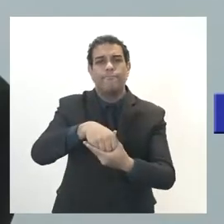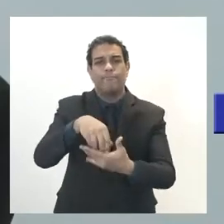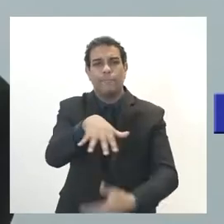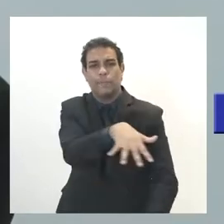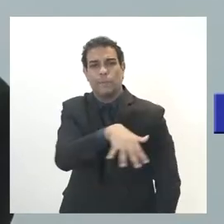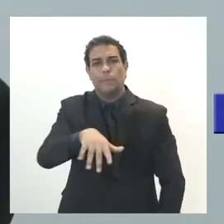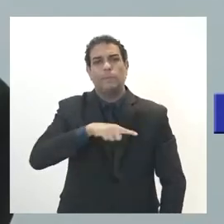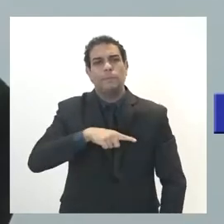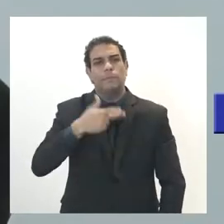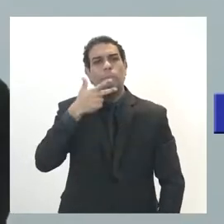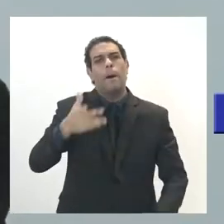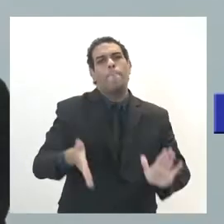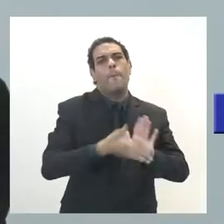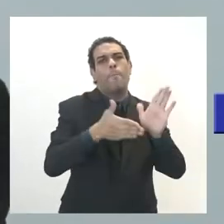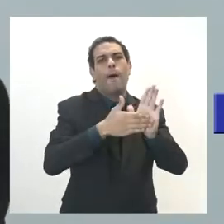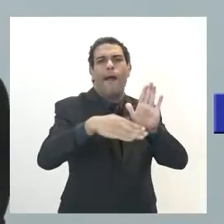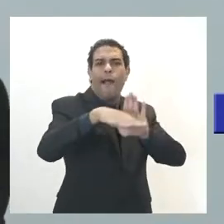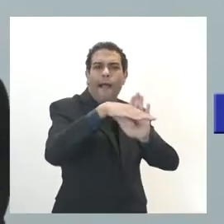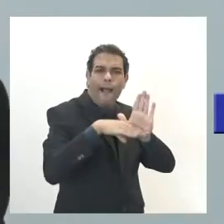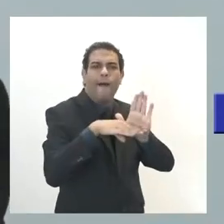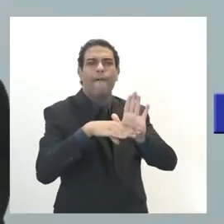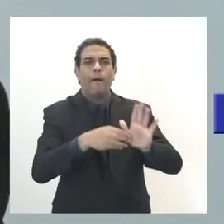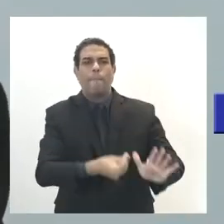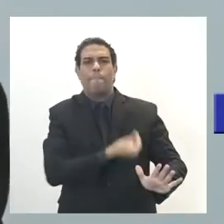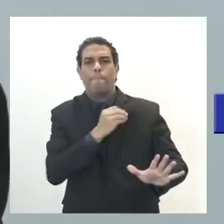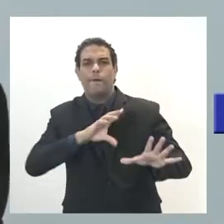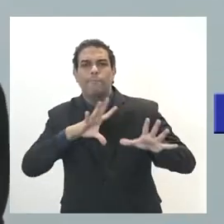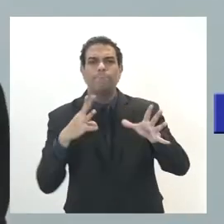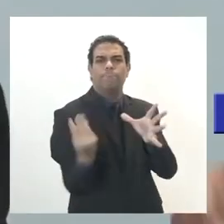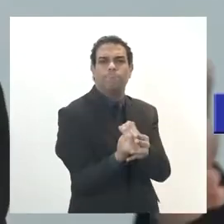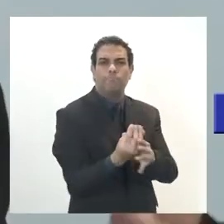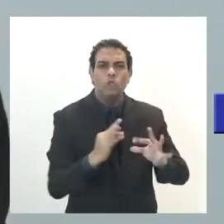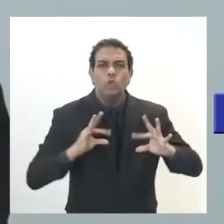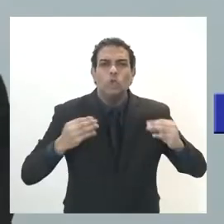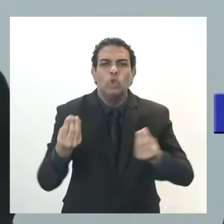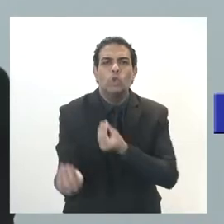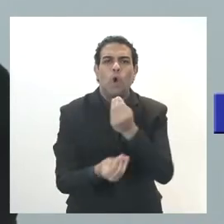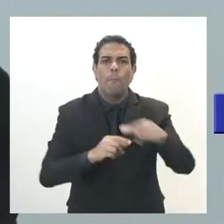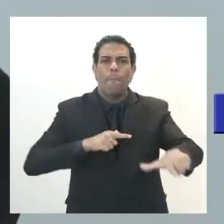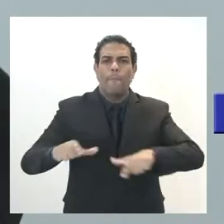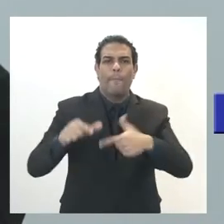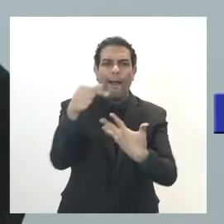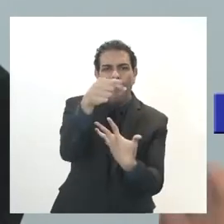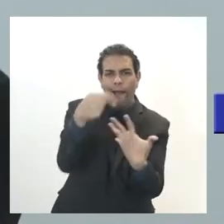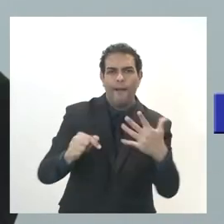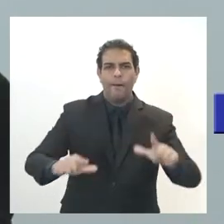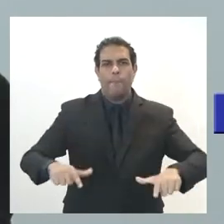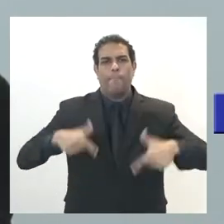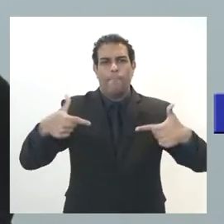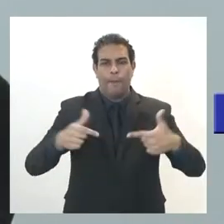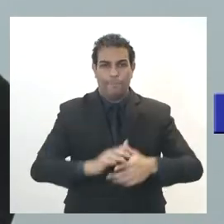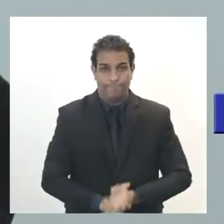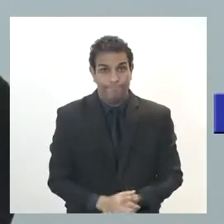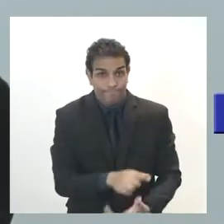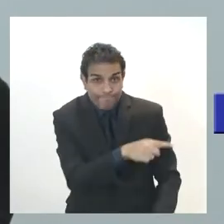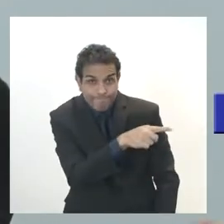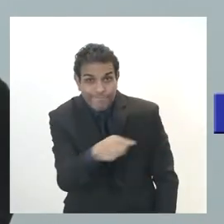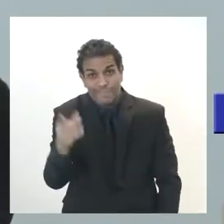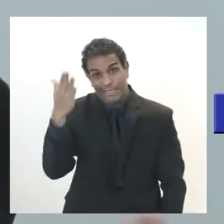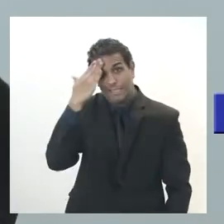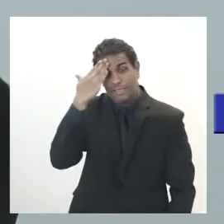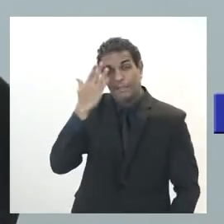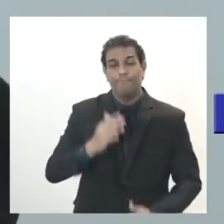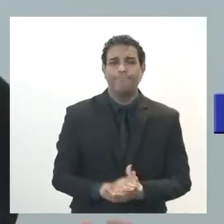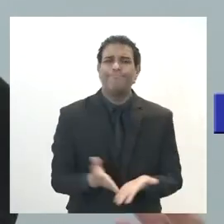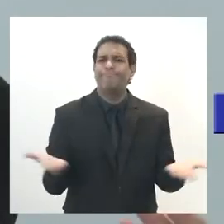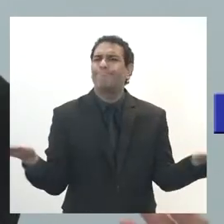servidores eu quero portanto ressaltar e agradecer a parceria indispensável sem a qual esse trabalho não estaria em andamento fora pessoal